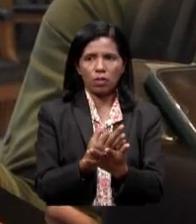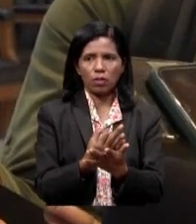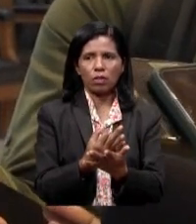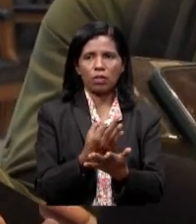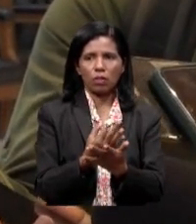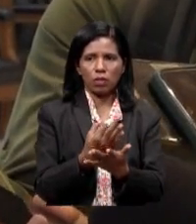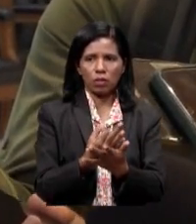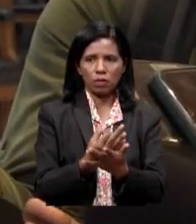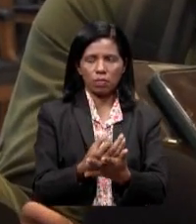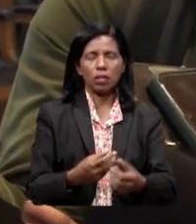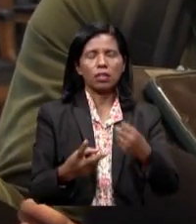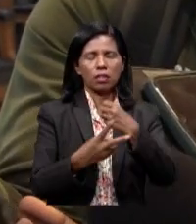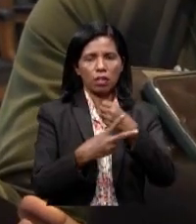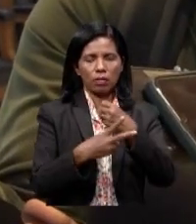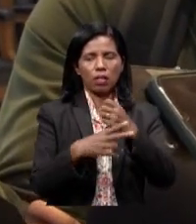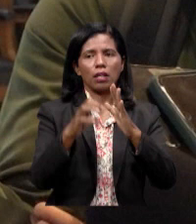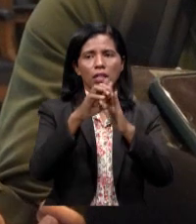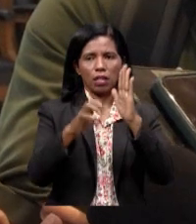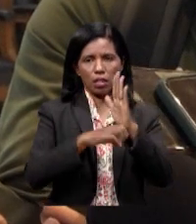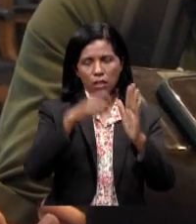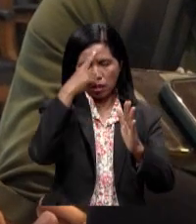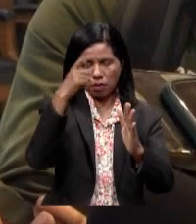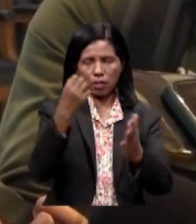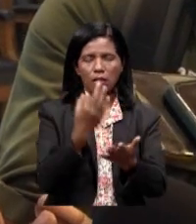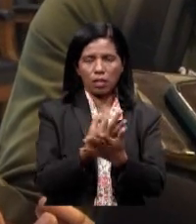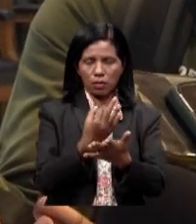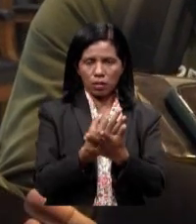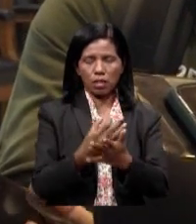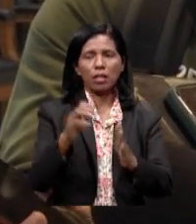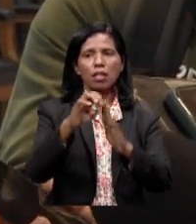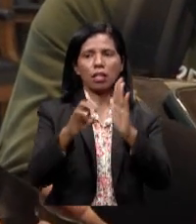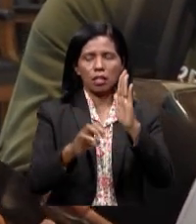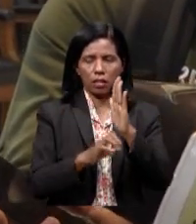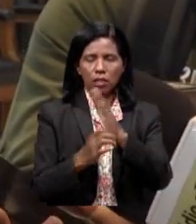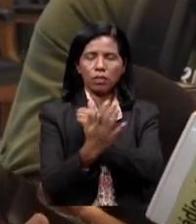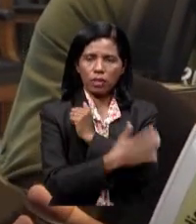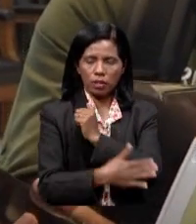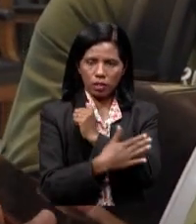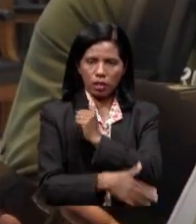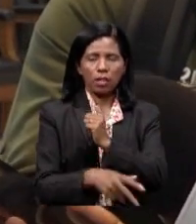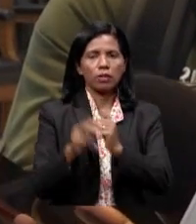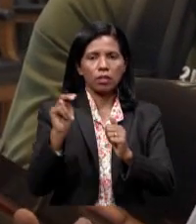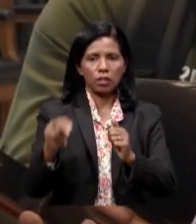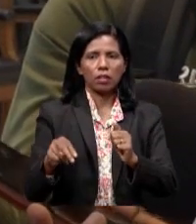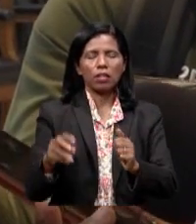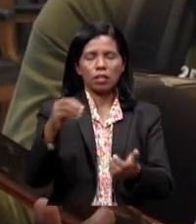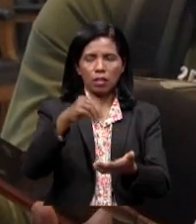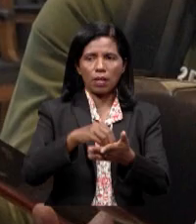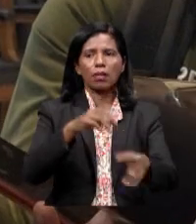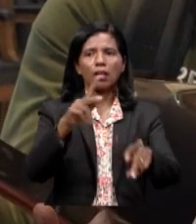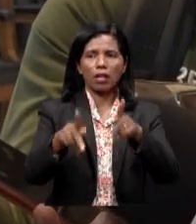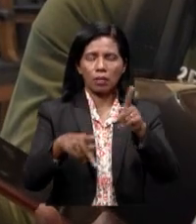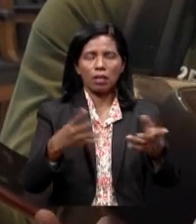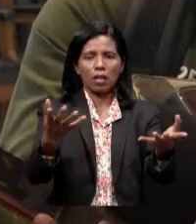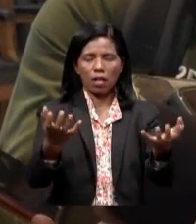ossa, né? Ba cofre estado. Tamba, ossa, né? Estado neninha, nação neninha. Neduni investe baema nebema